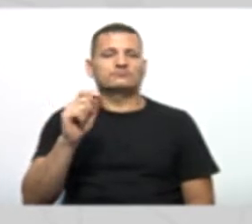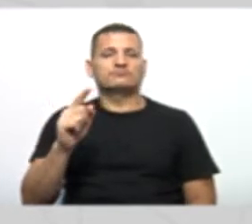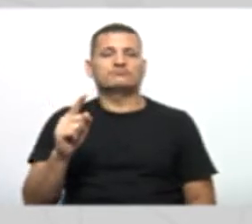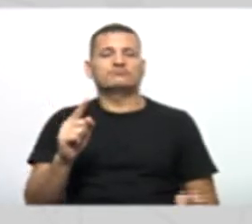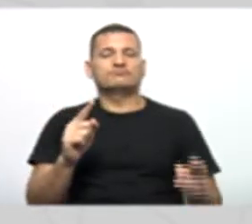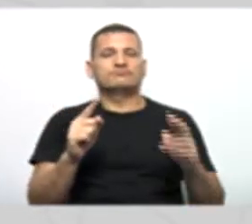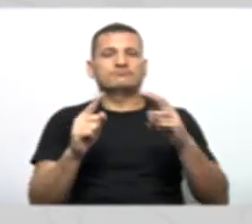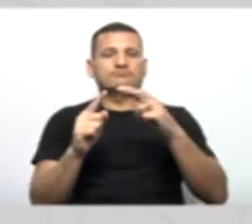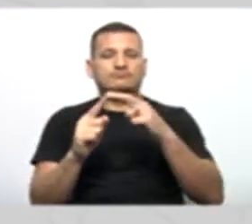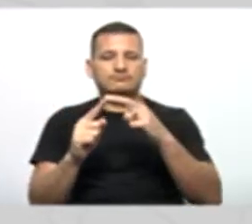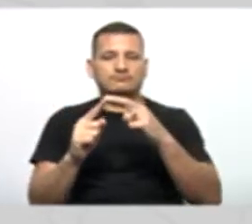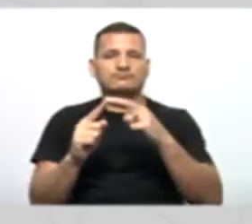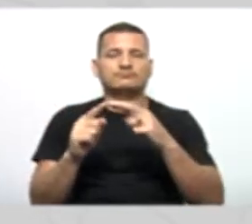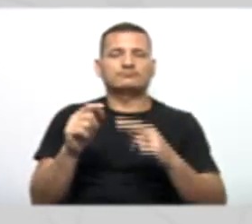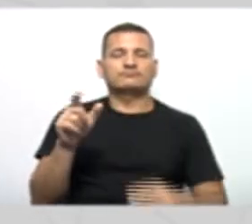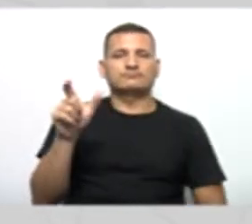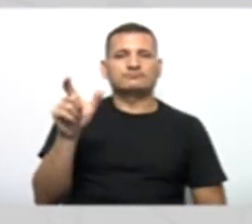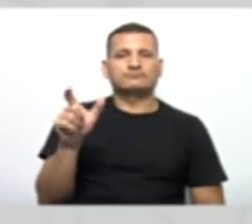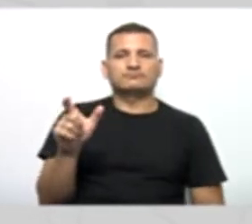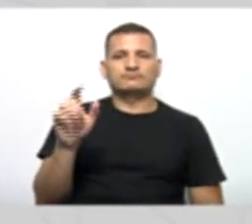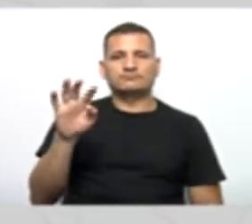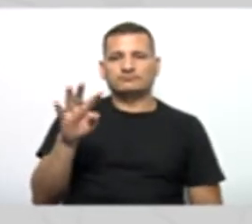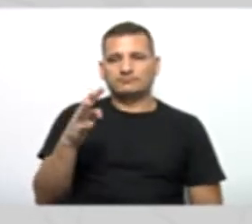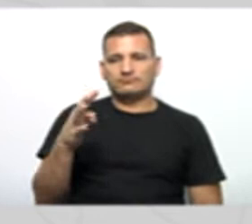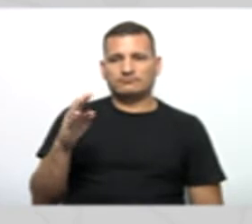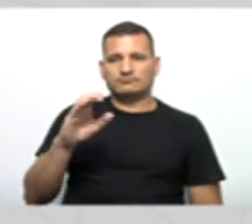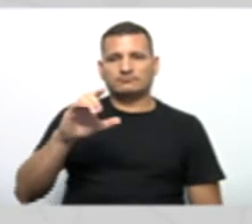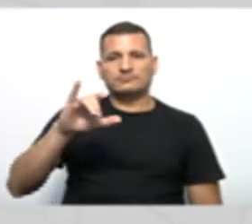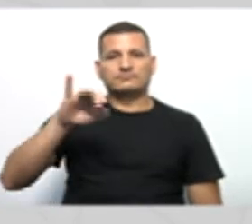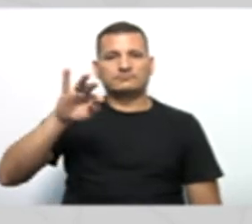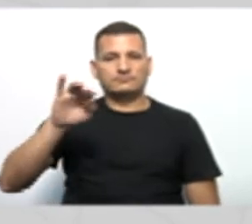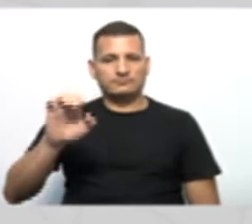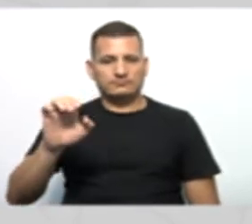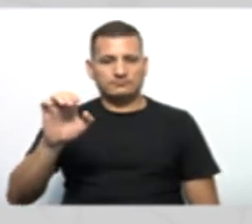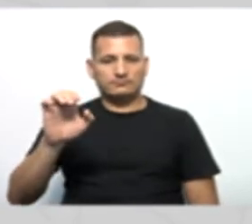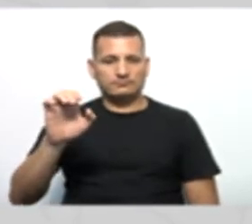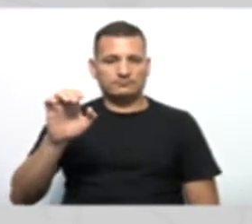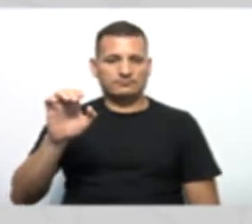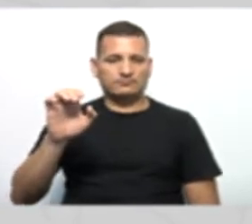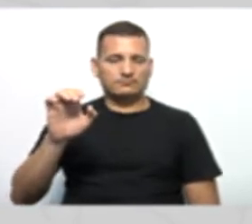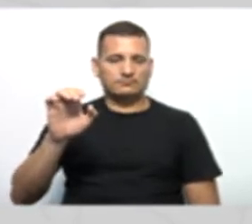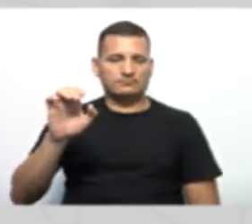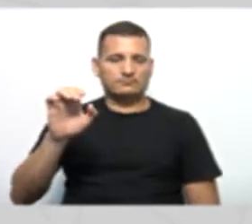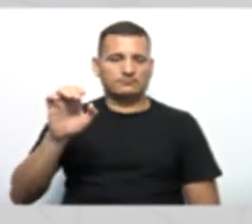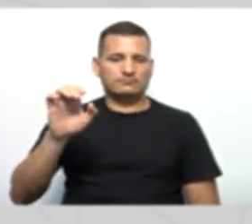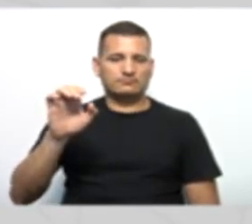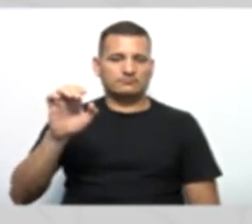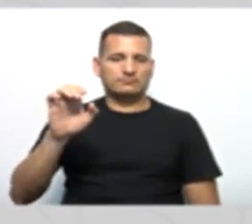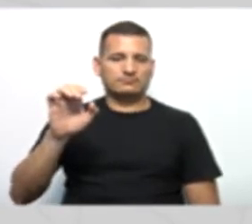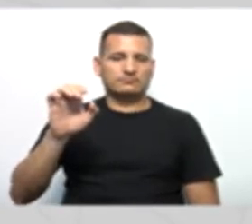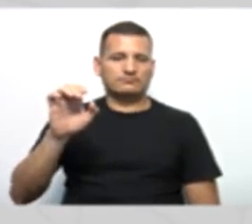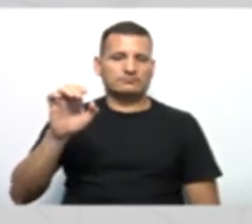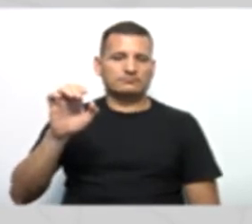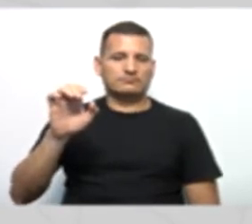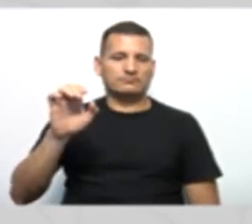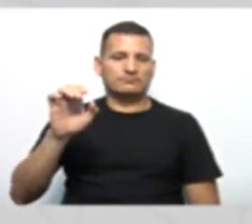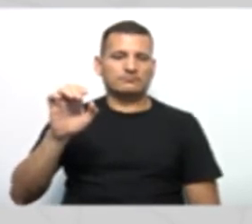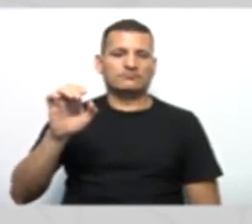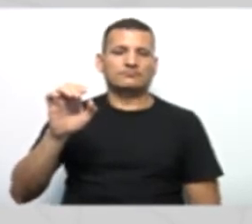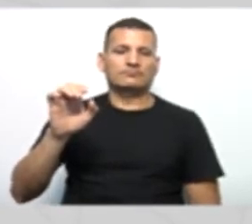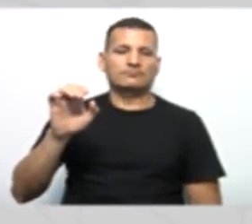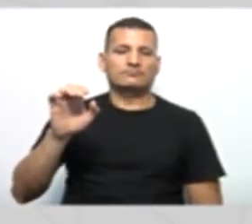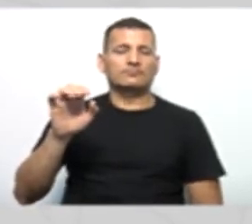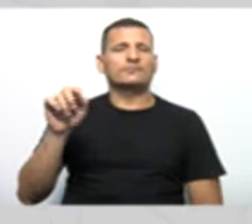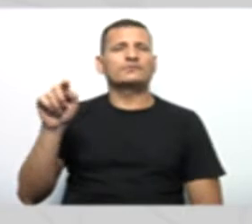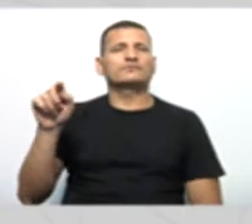ou referências, à tabela cliente, e qual é o atributo que a gente vai se referenciar na